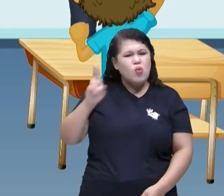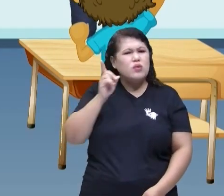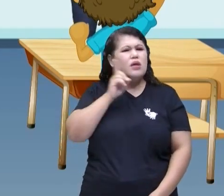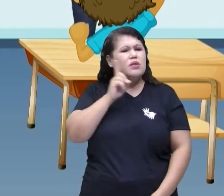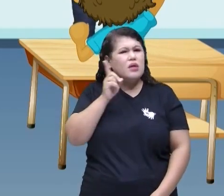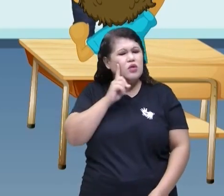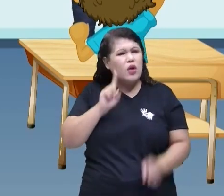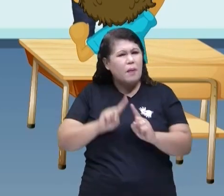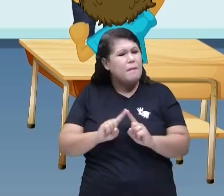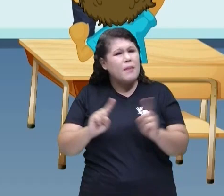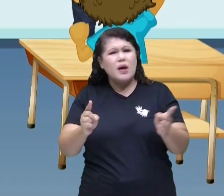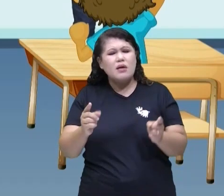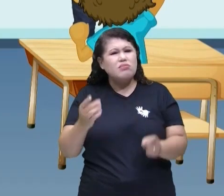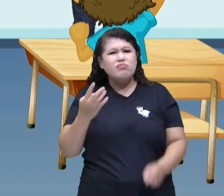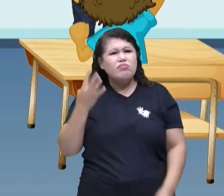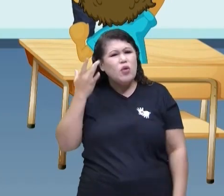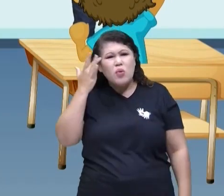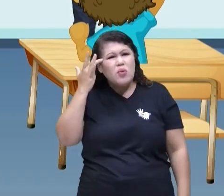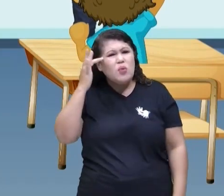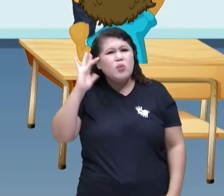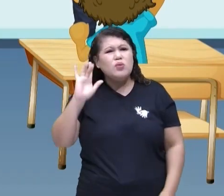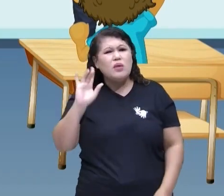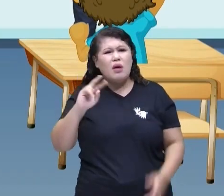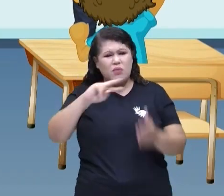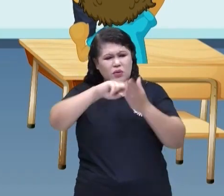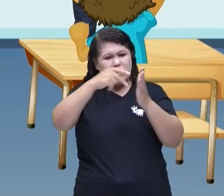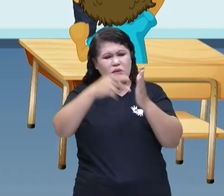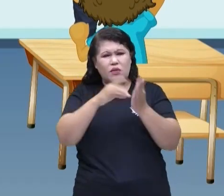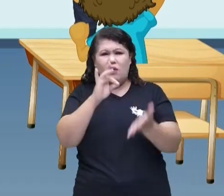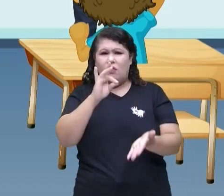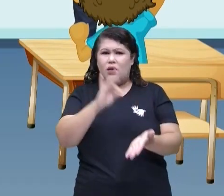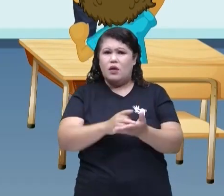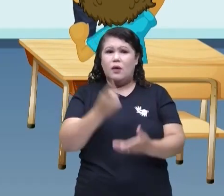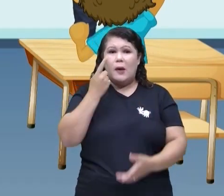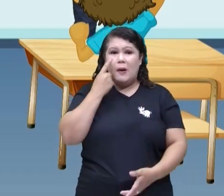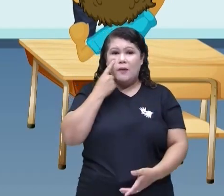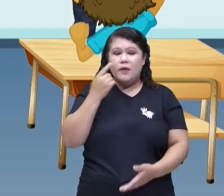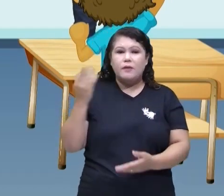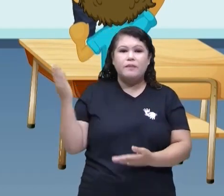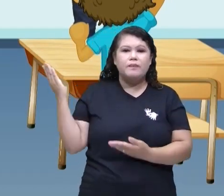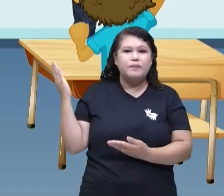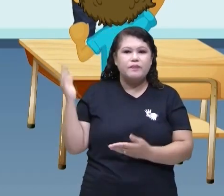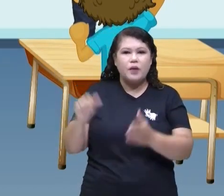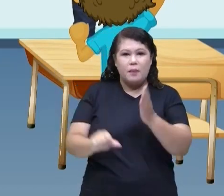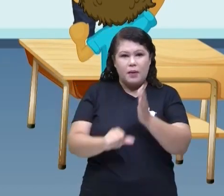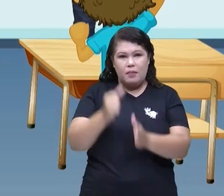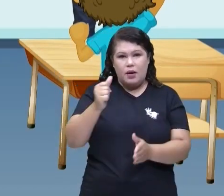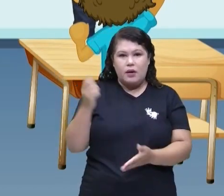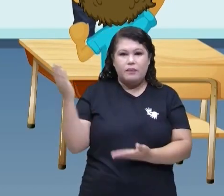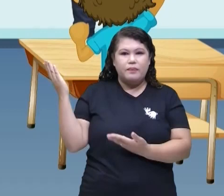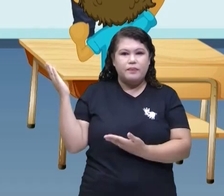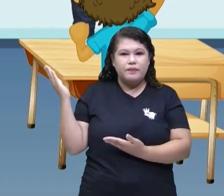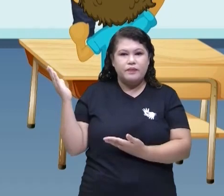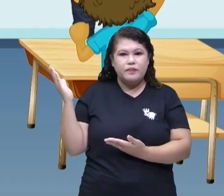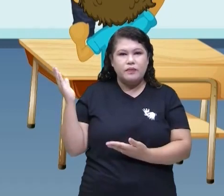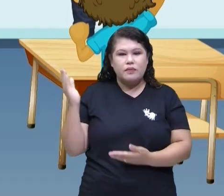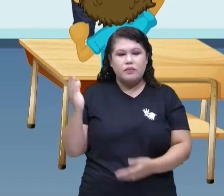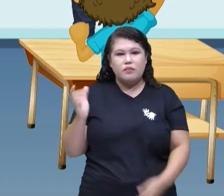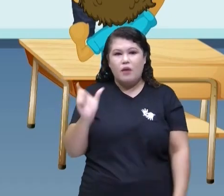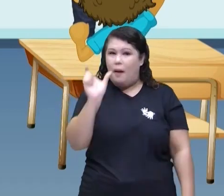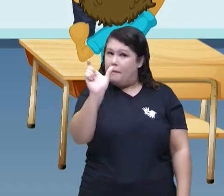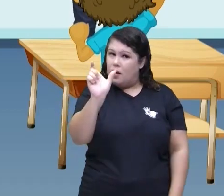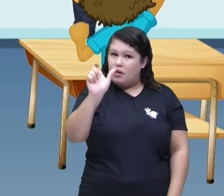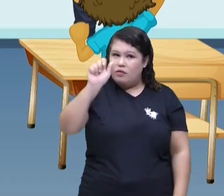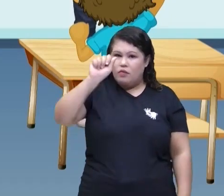vocês não têm o conhecimento de algumas delas. Então, vamos lá? A primeira delas é antes, a palavra